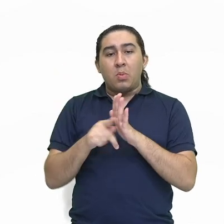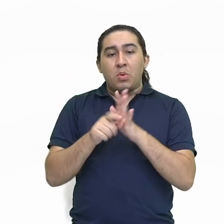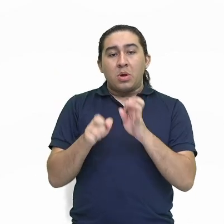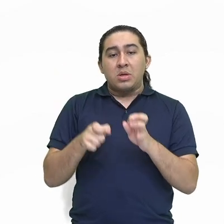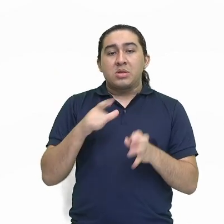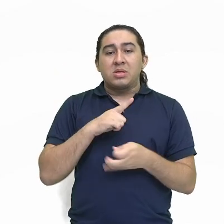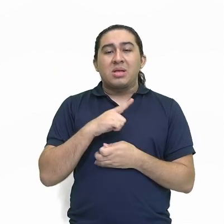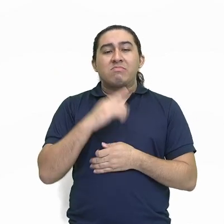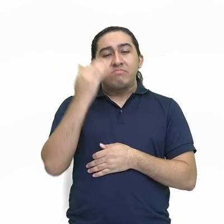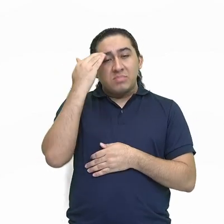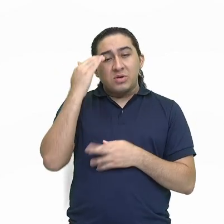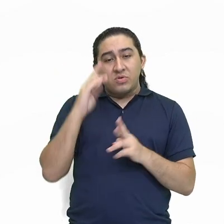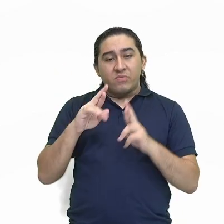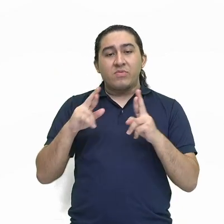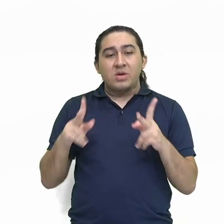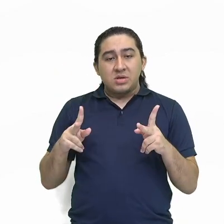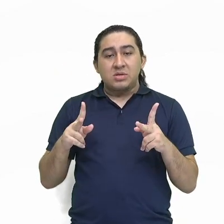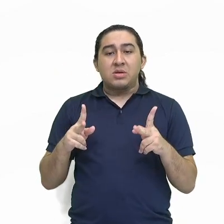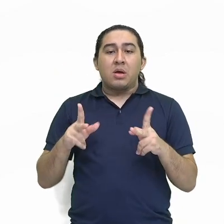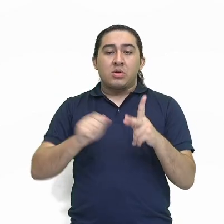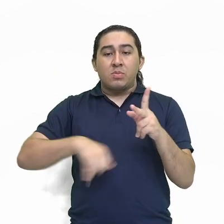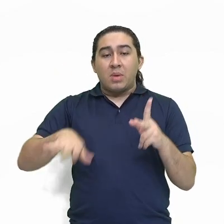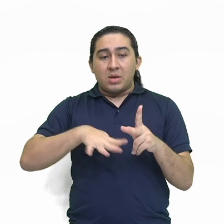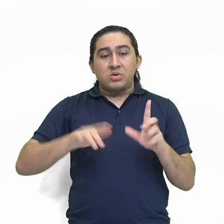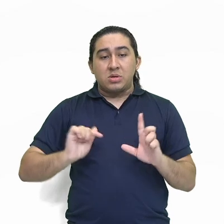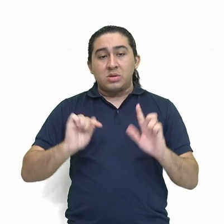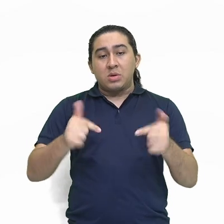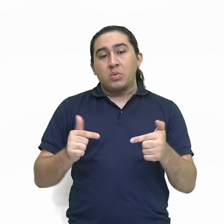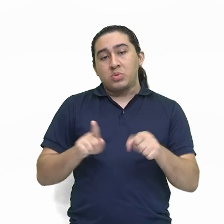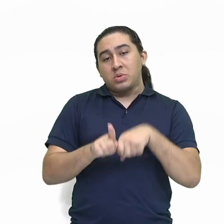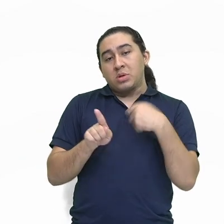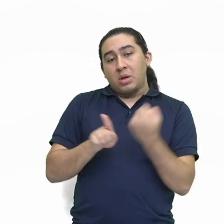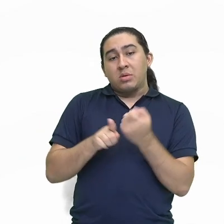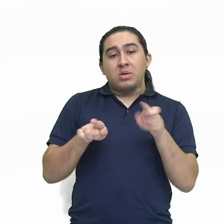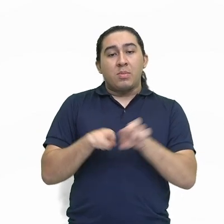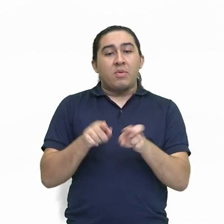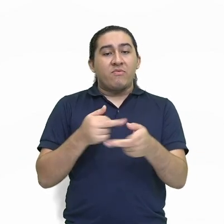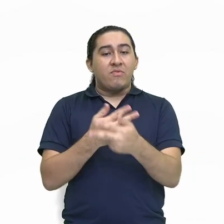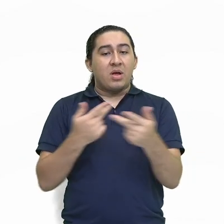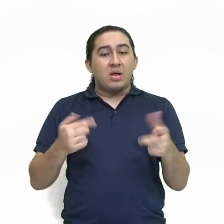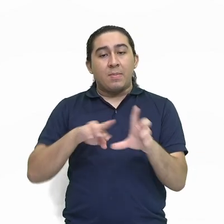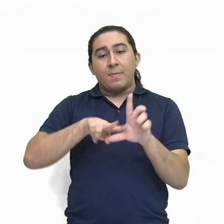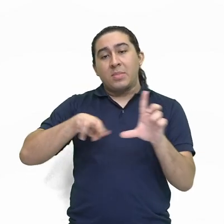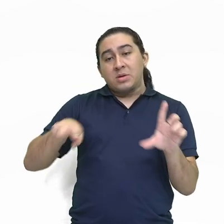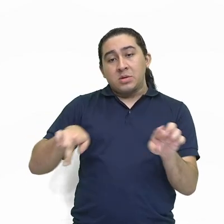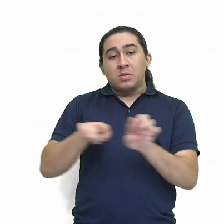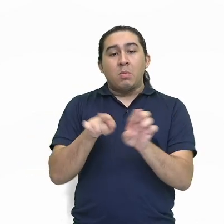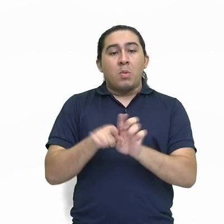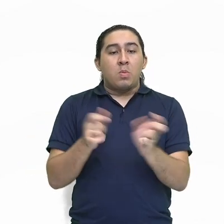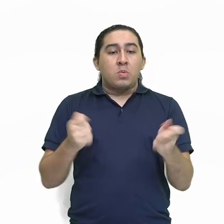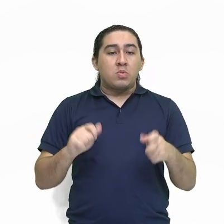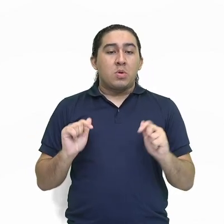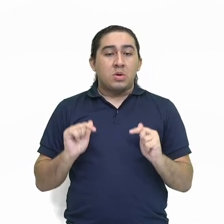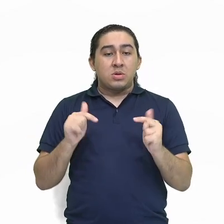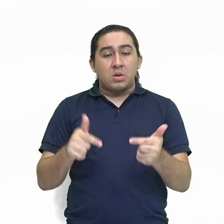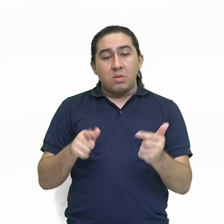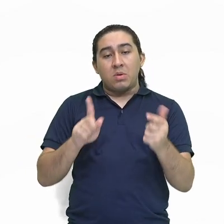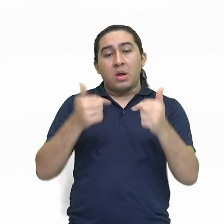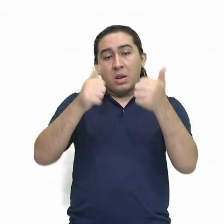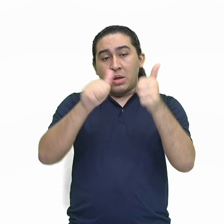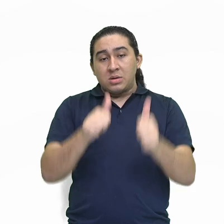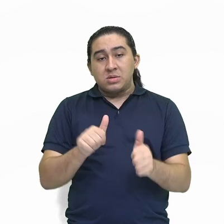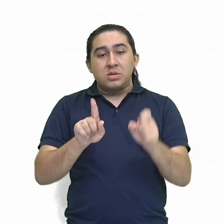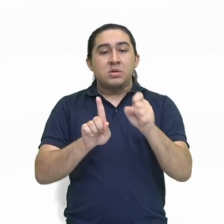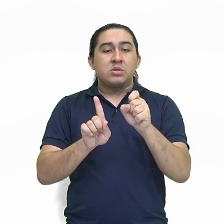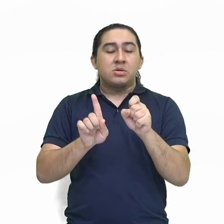de juízo, nos diferentes campos de atuação social e diversas mídias, bem como prática de